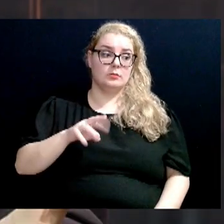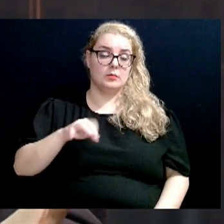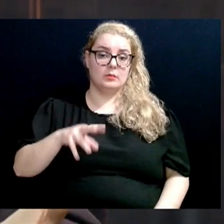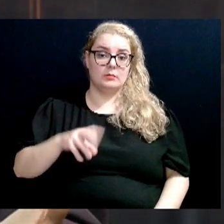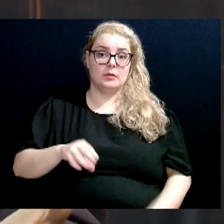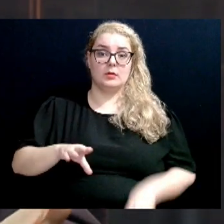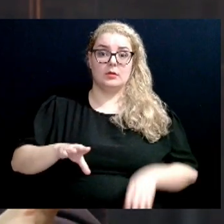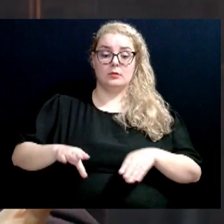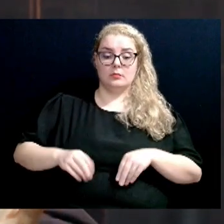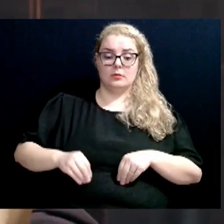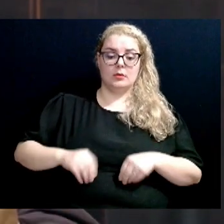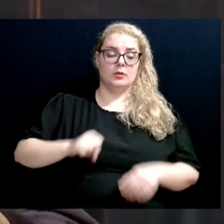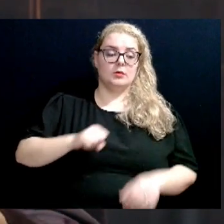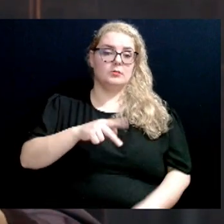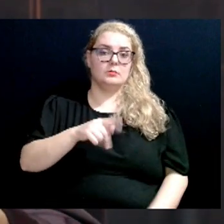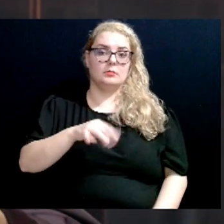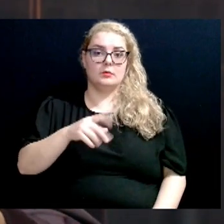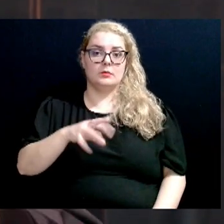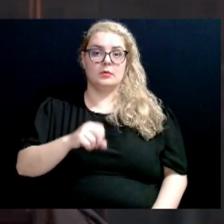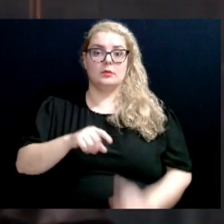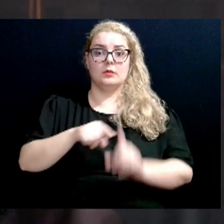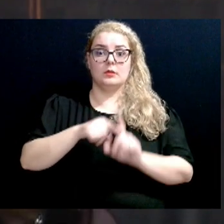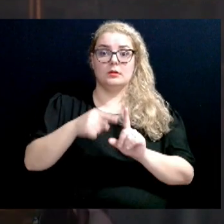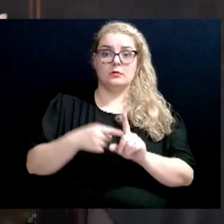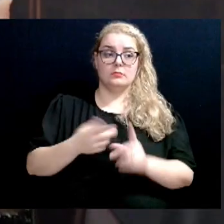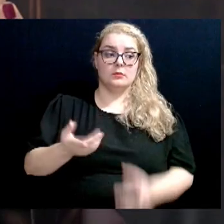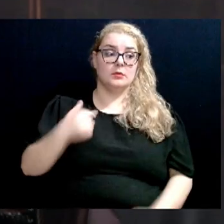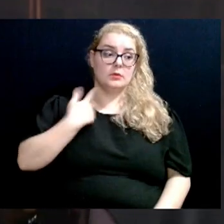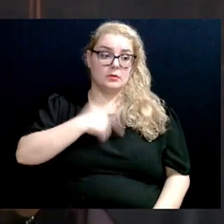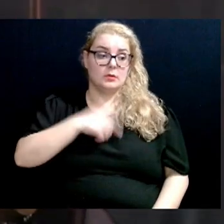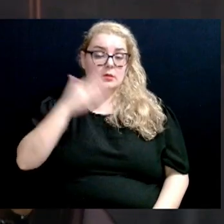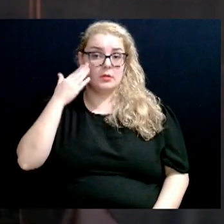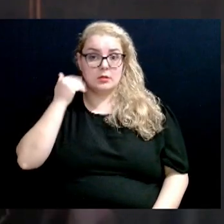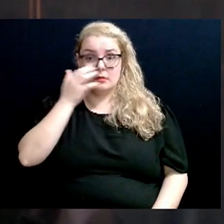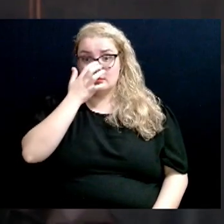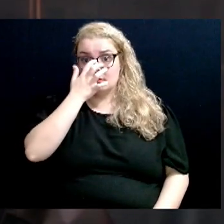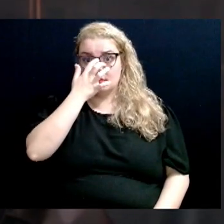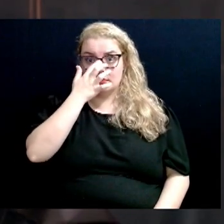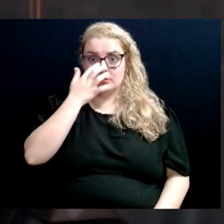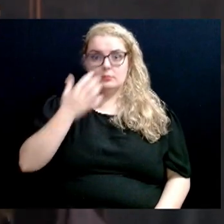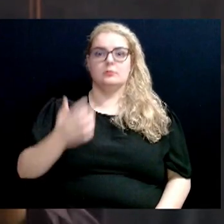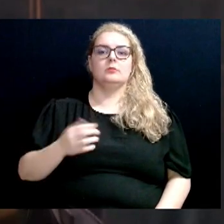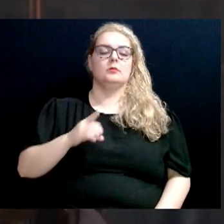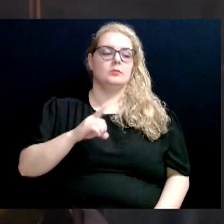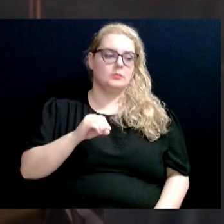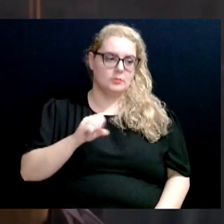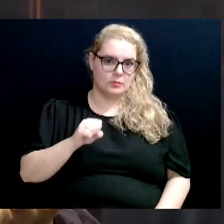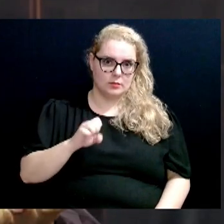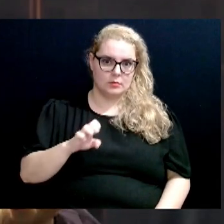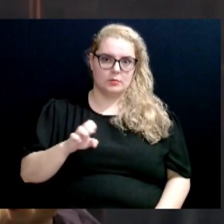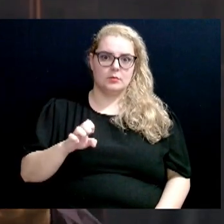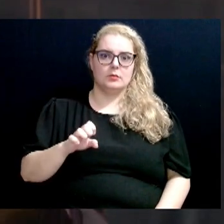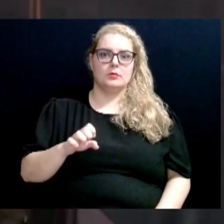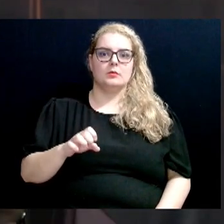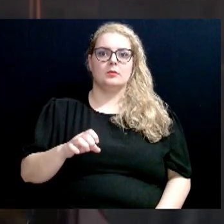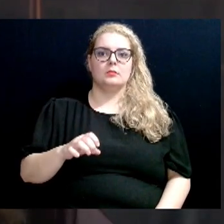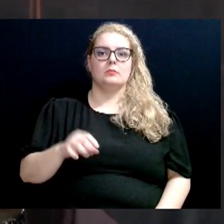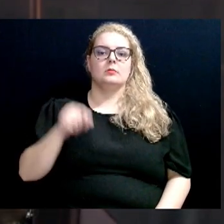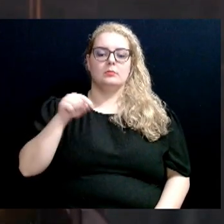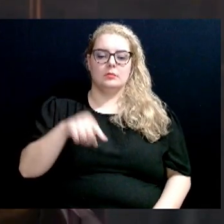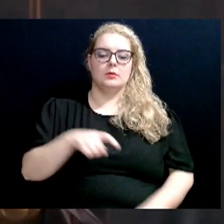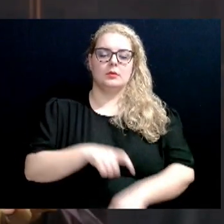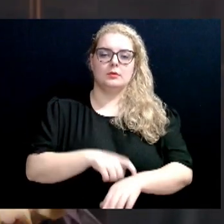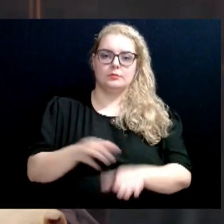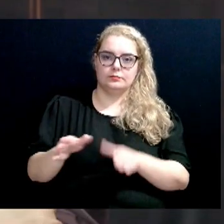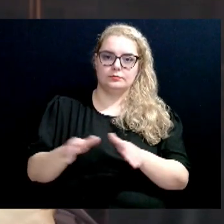da gestação. A gente sabe que eles ali estão em doses para aquele momento, mas não é